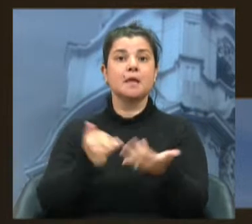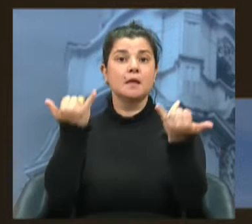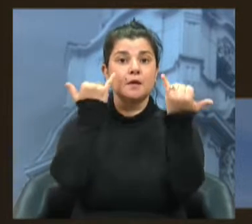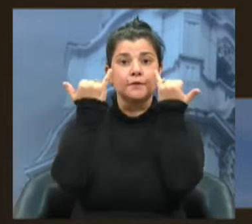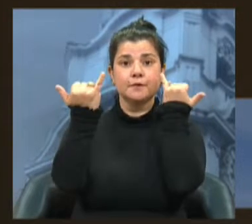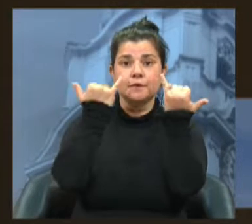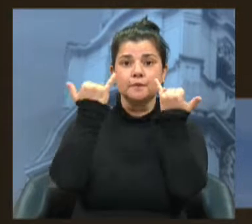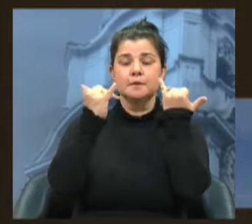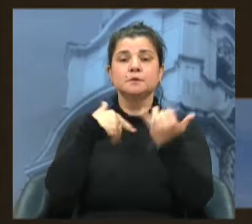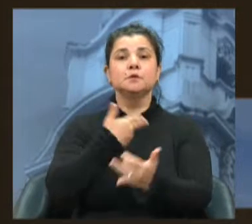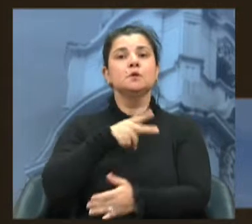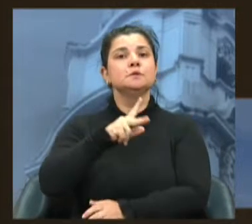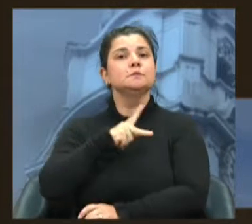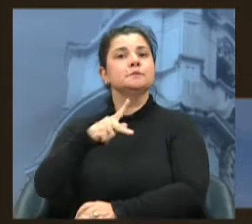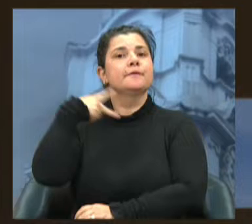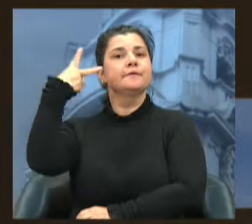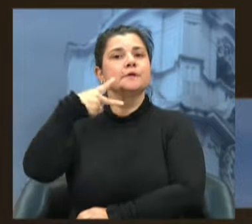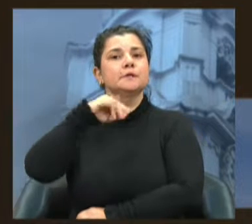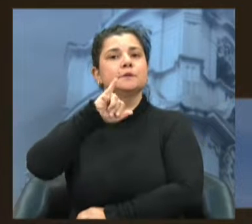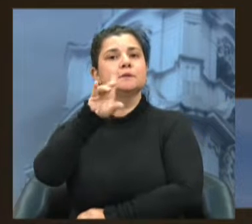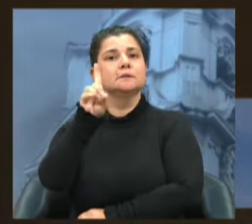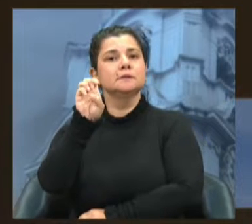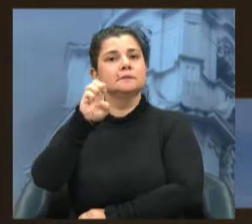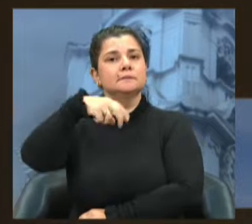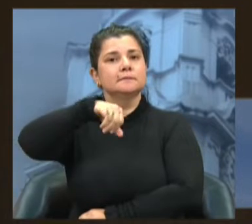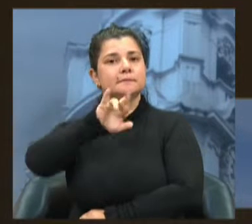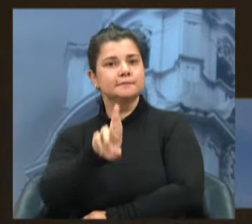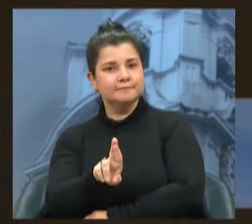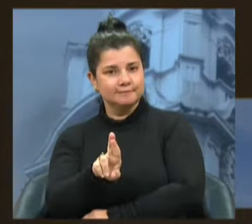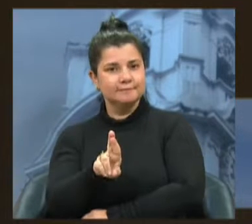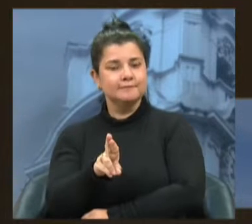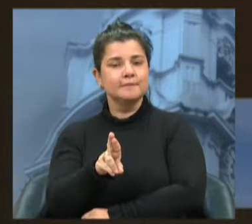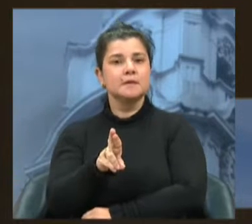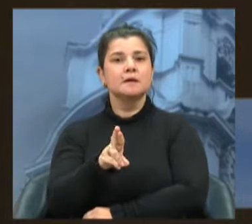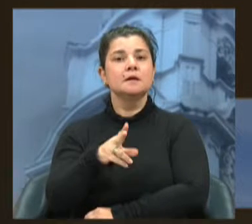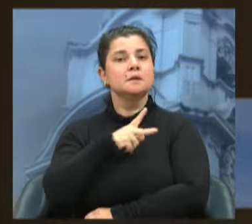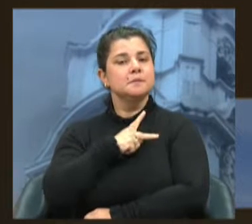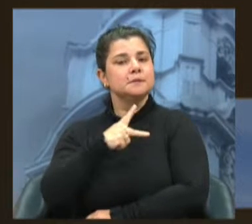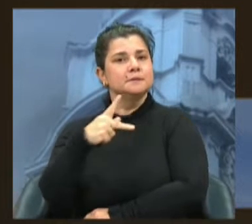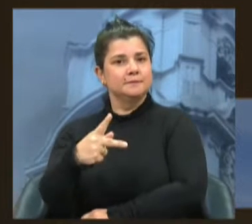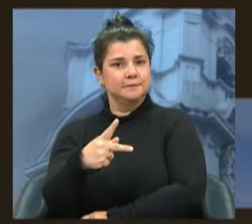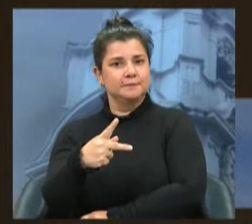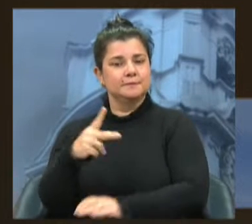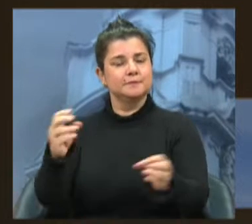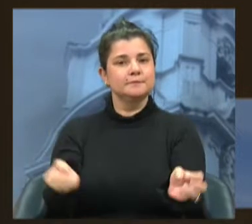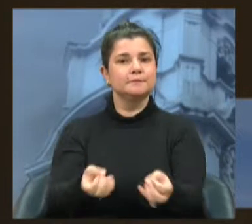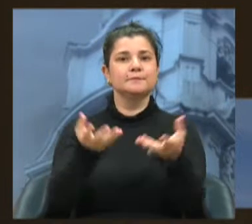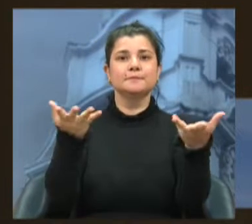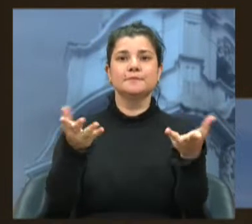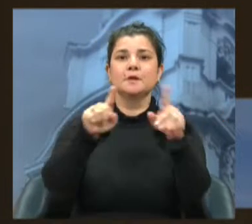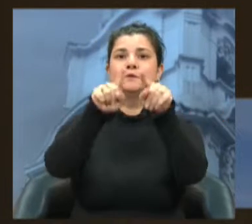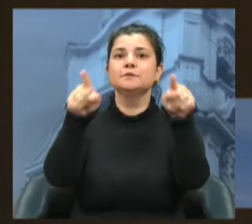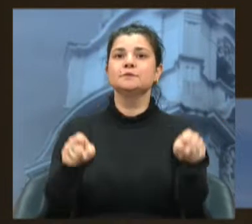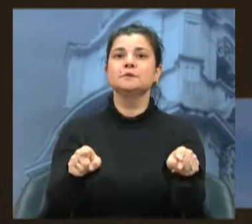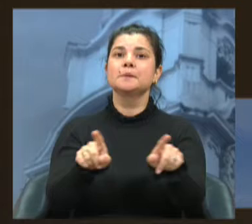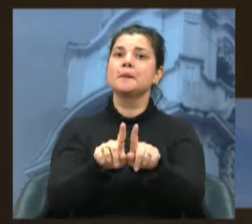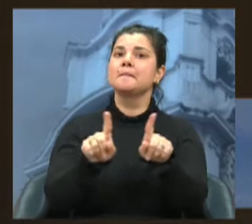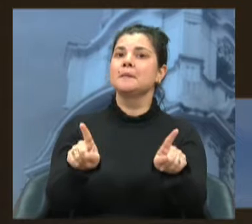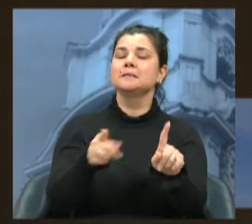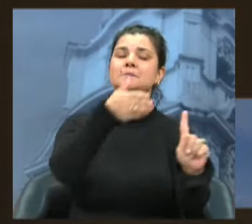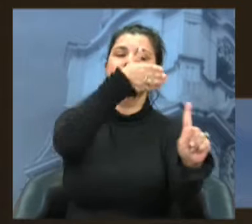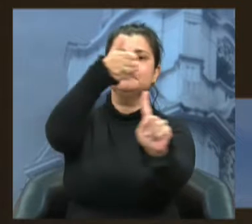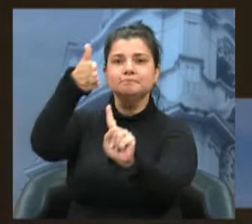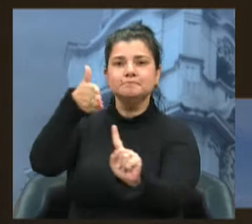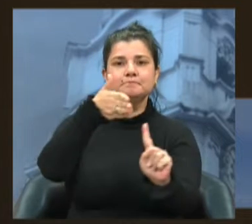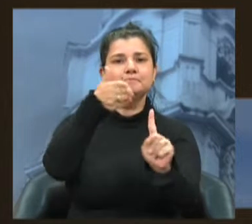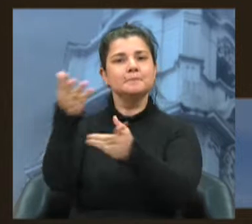Informamos que o nosso presidente, vereador Edenir Sequim, faz questão de presidir essa homenagem aos servidores, porém, devido à sua indicação para